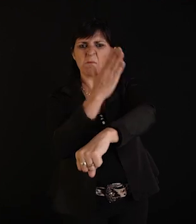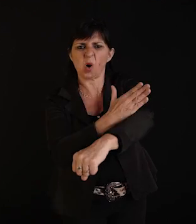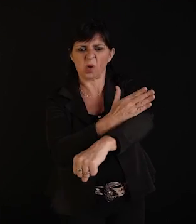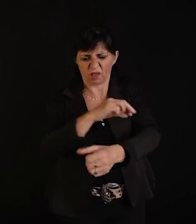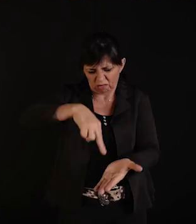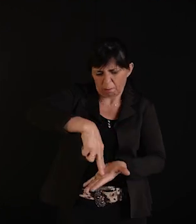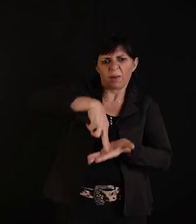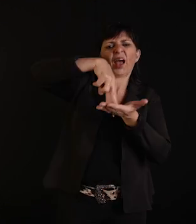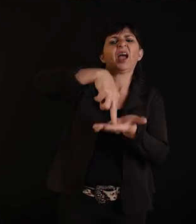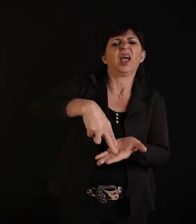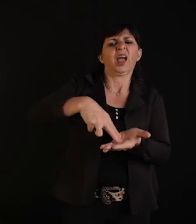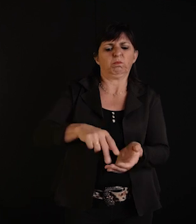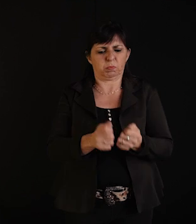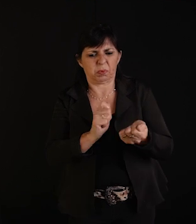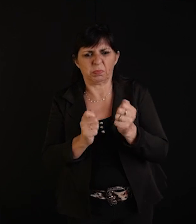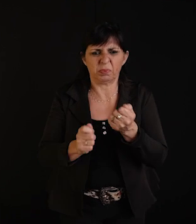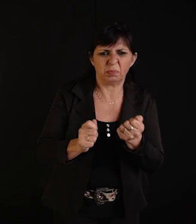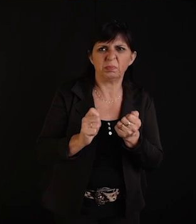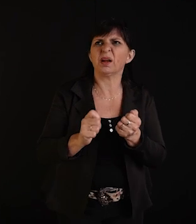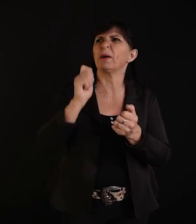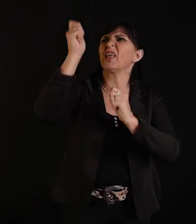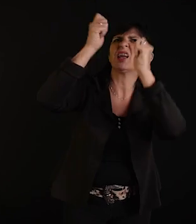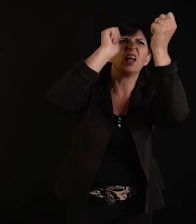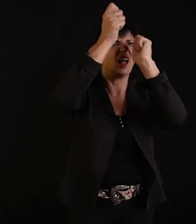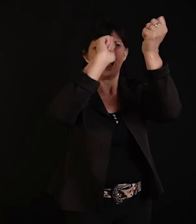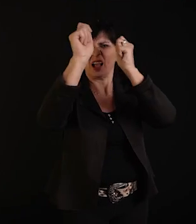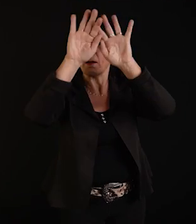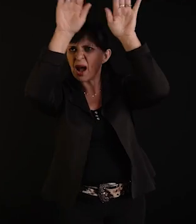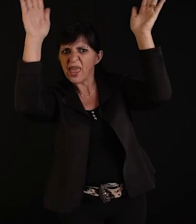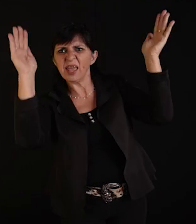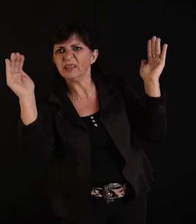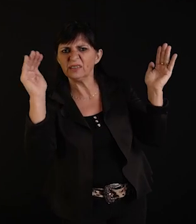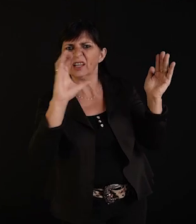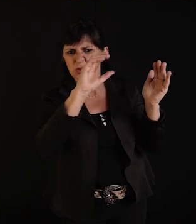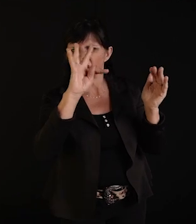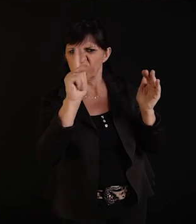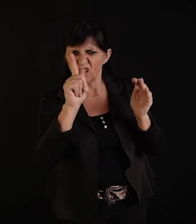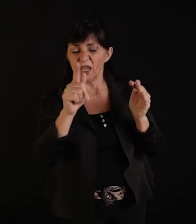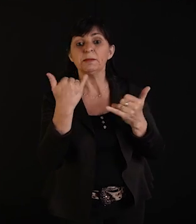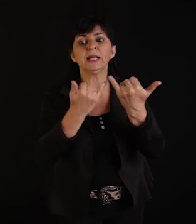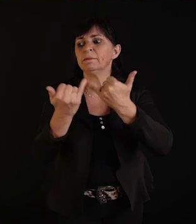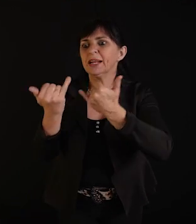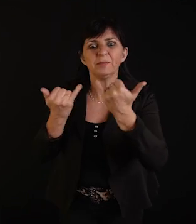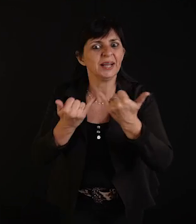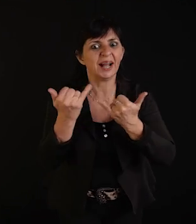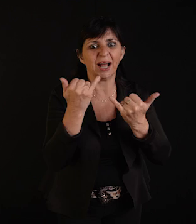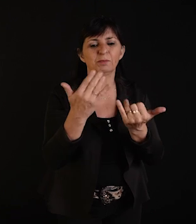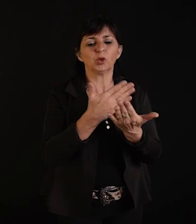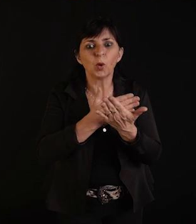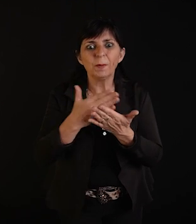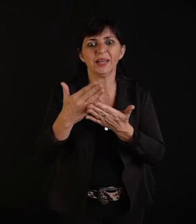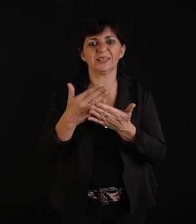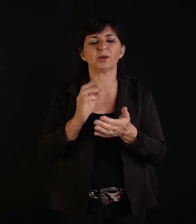baquetas, batia no CTG, nas estruturas do palco. Sempre fiz brincadeira desse jeito, desde quando entrei nos